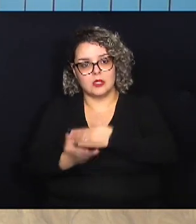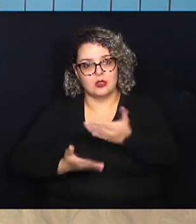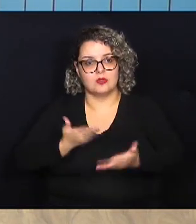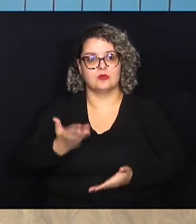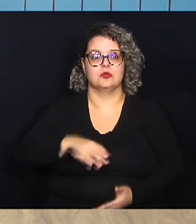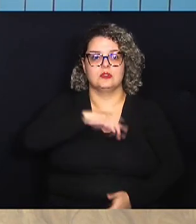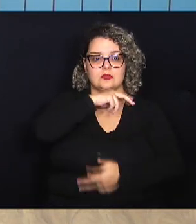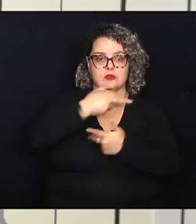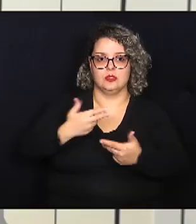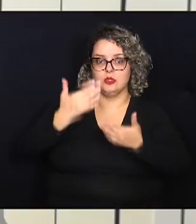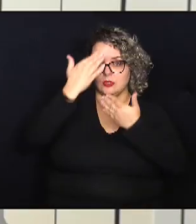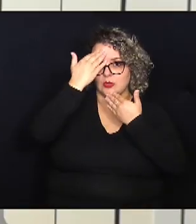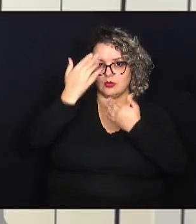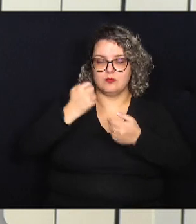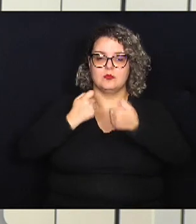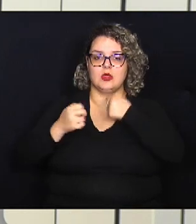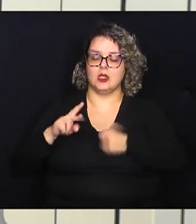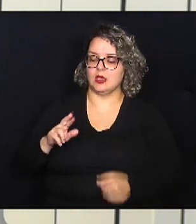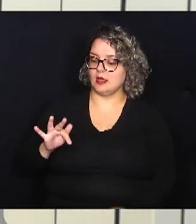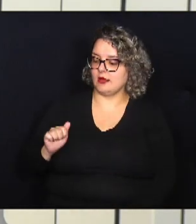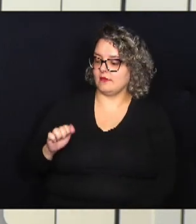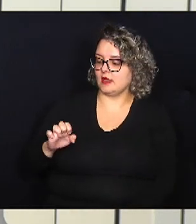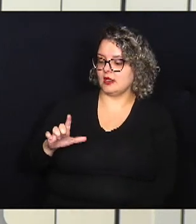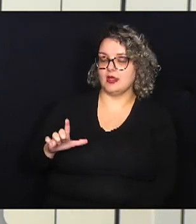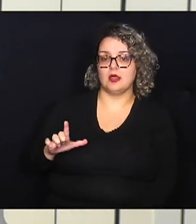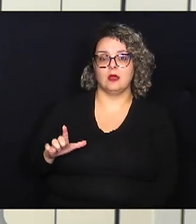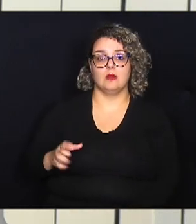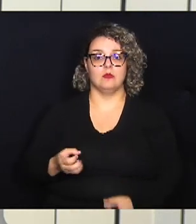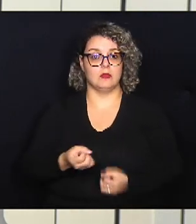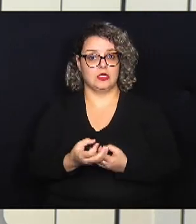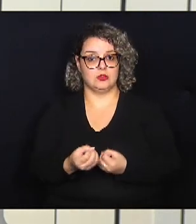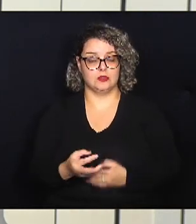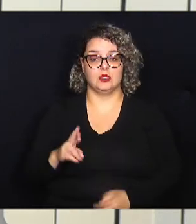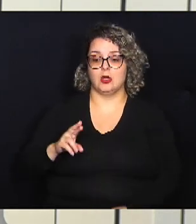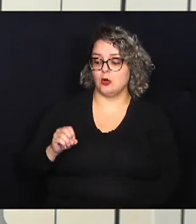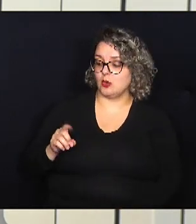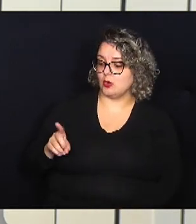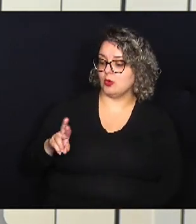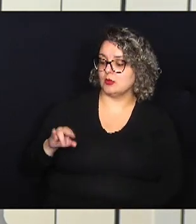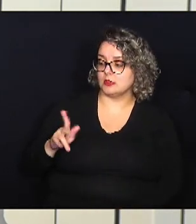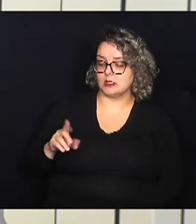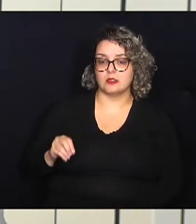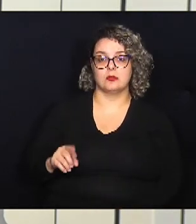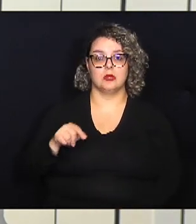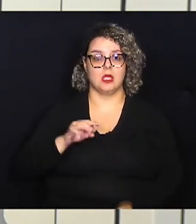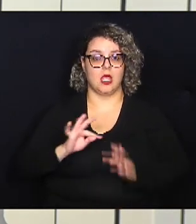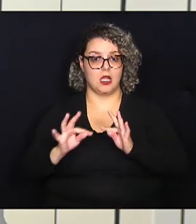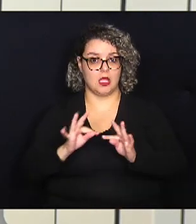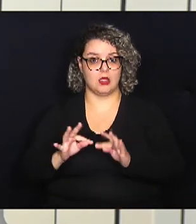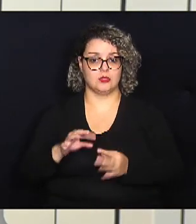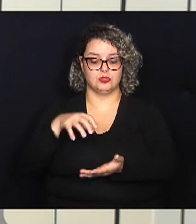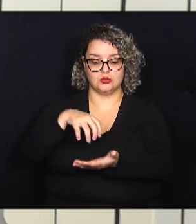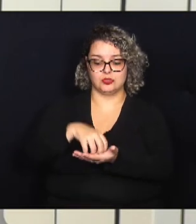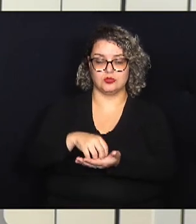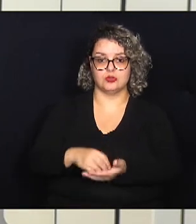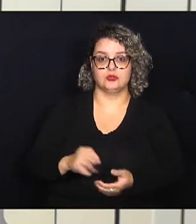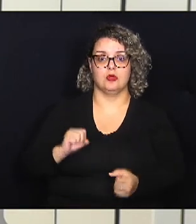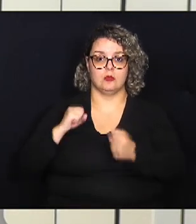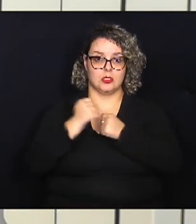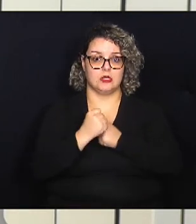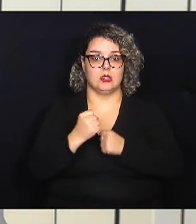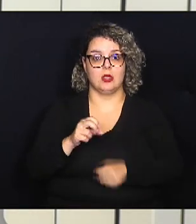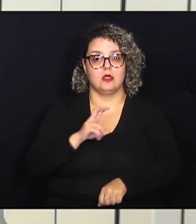Muito obrigado ao nosso repórter Rafael Turati pelas informações, ao Rodrigo Pires, que é técnico do Departamento de Proteção e Bem-Estar Animal